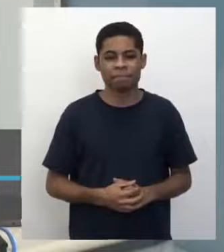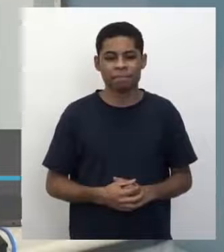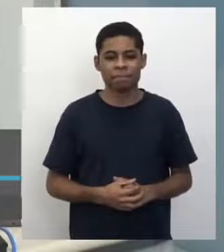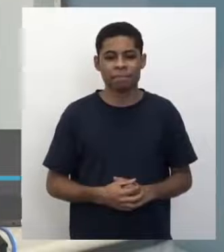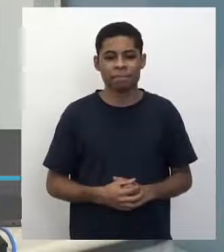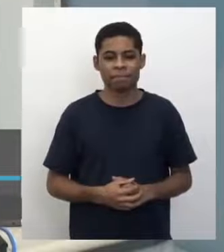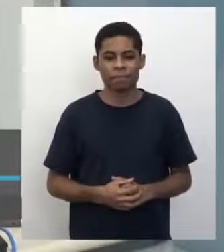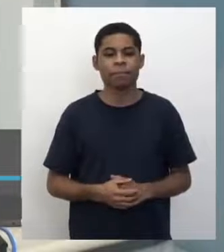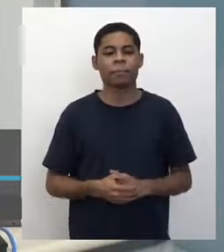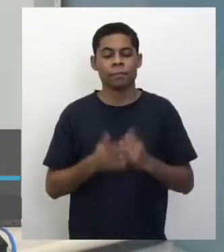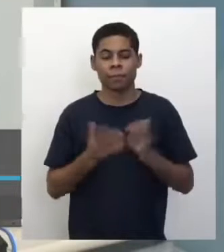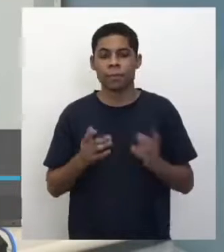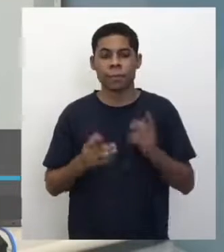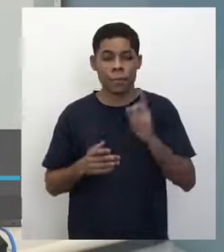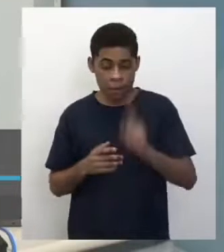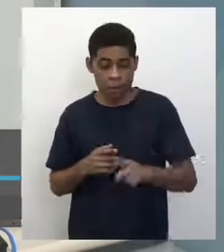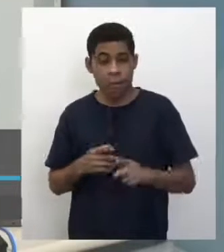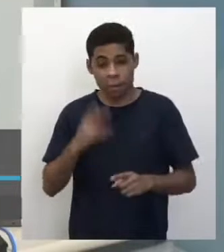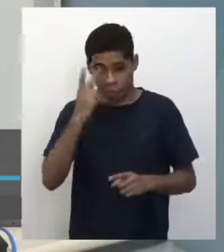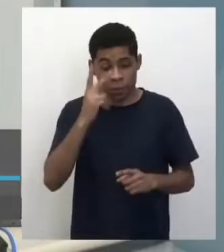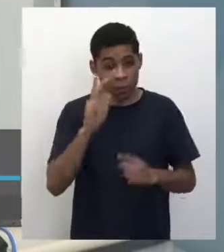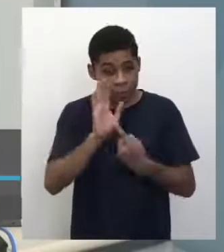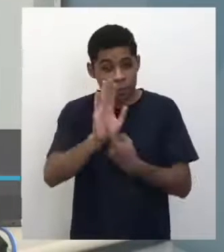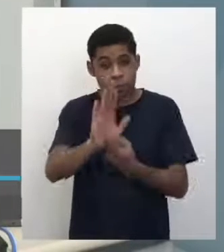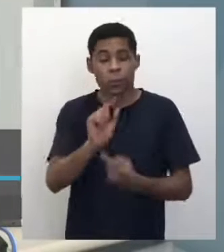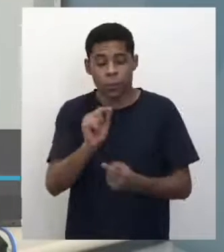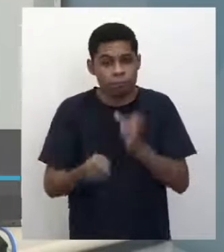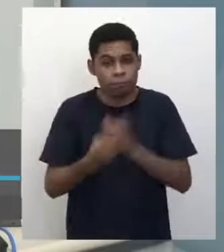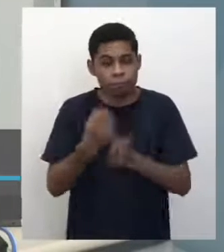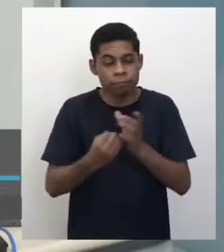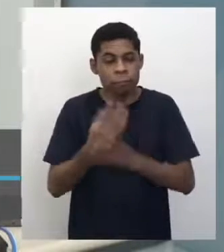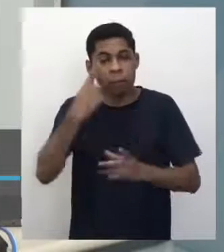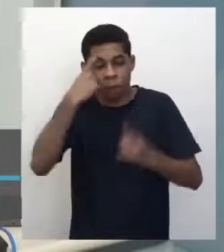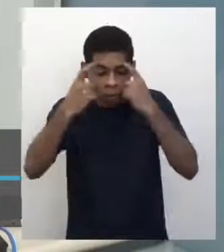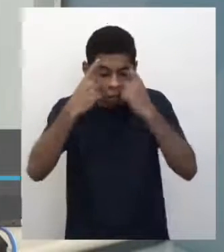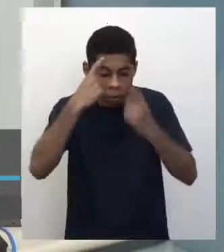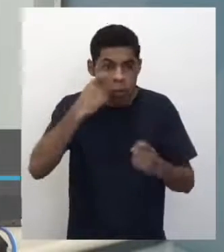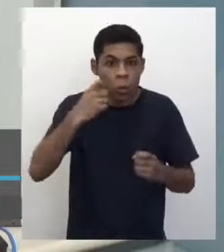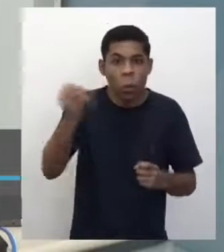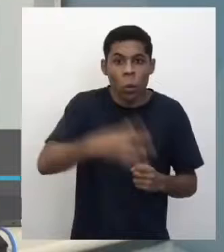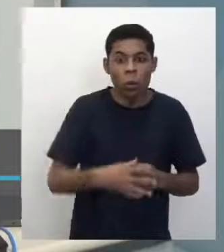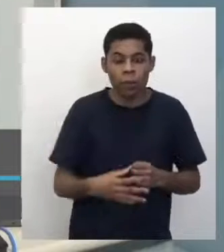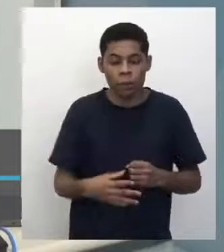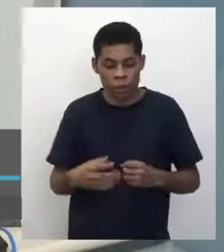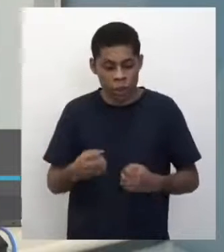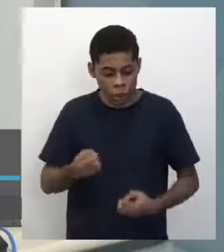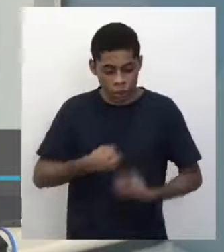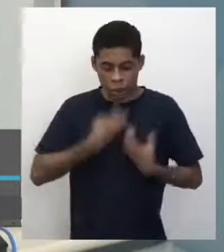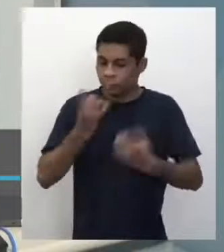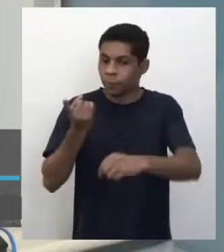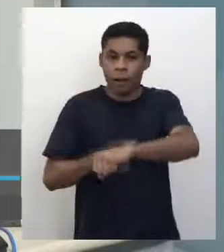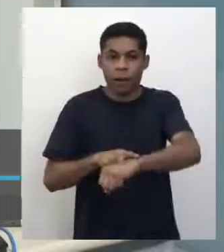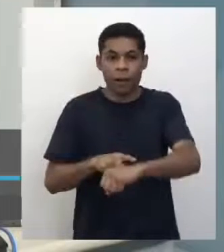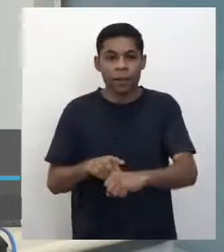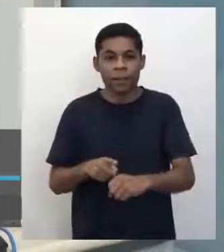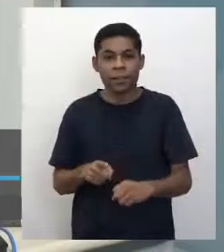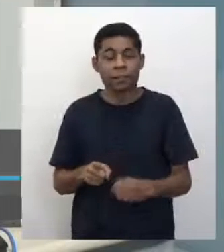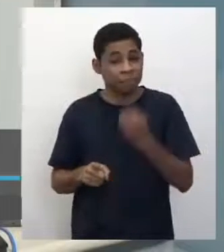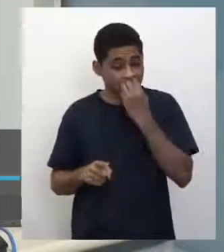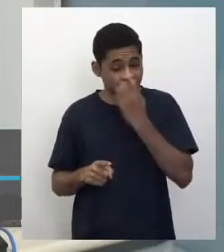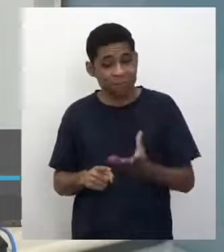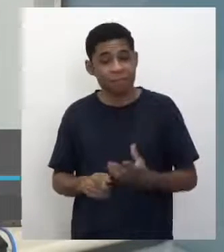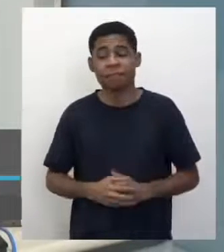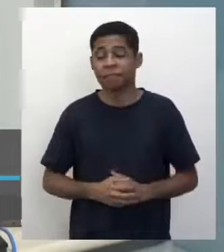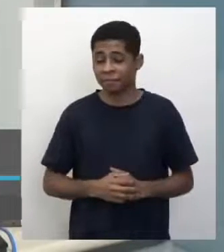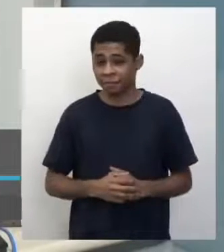pessoas. Então, isso é para mostrar processo colaborativo, criatividade, sim, improviso, que é uma coisa bacana da gente fazer